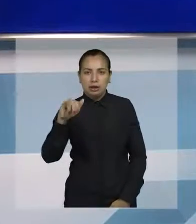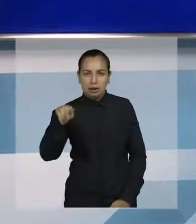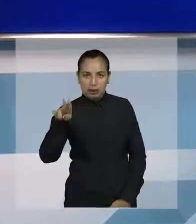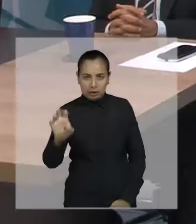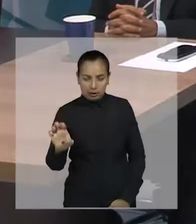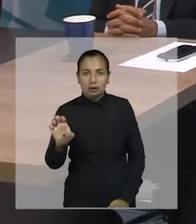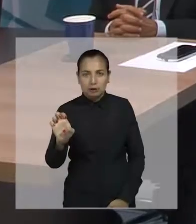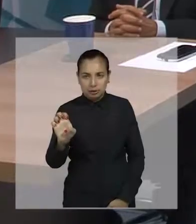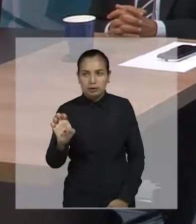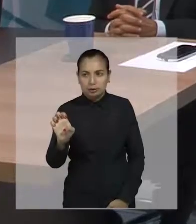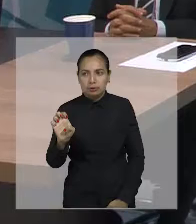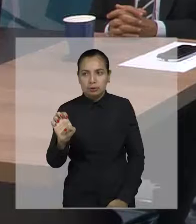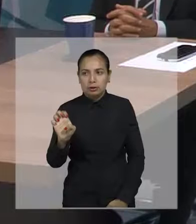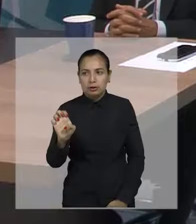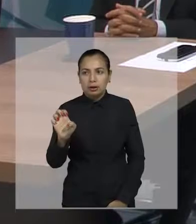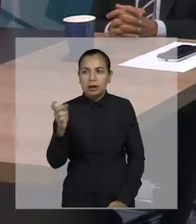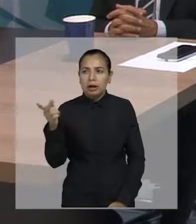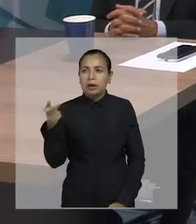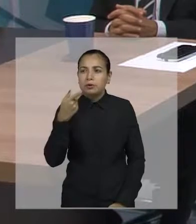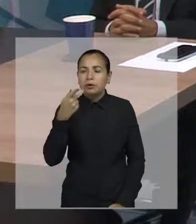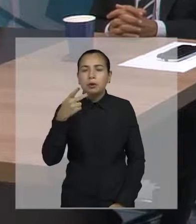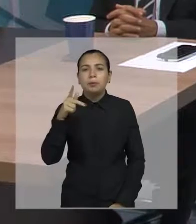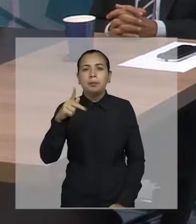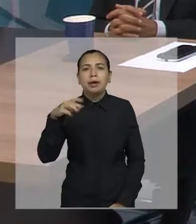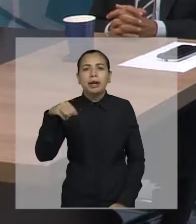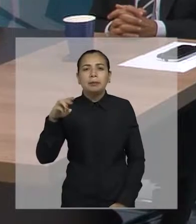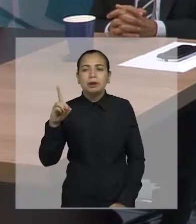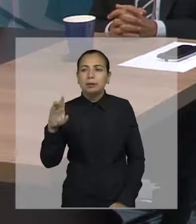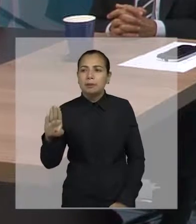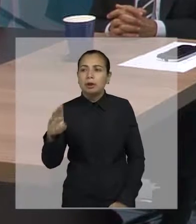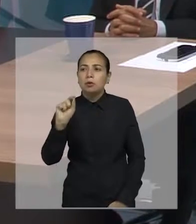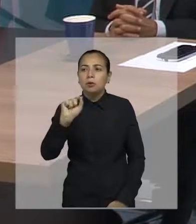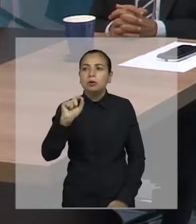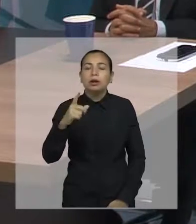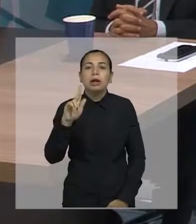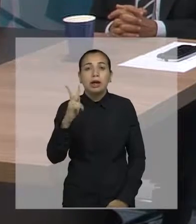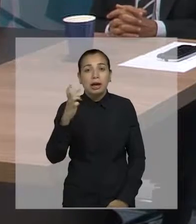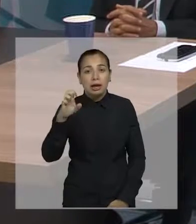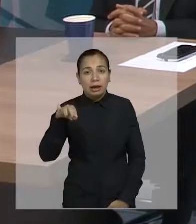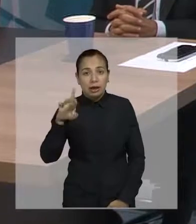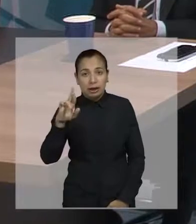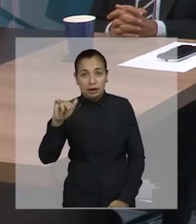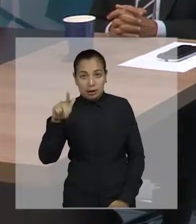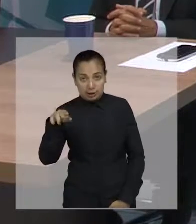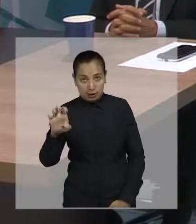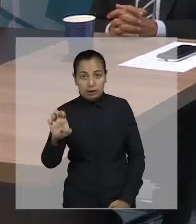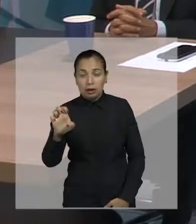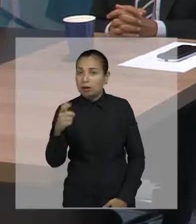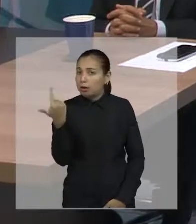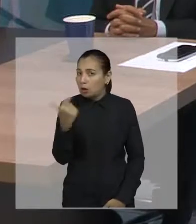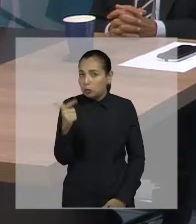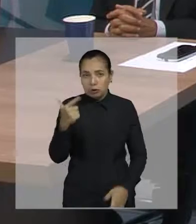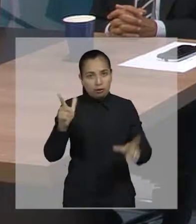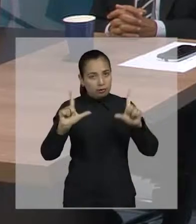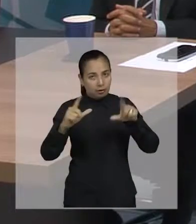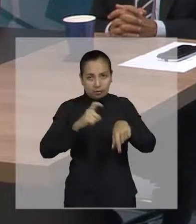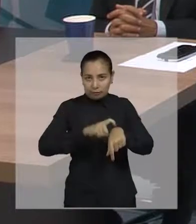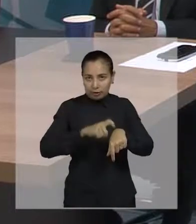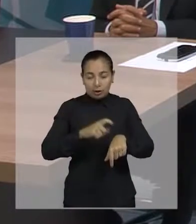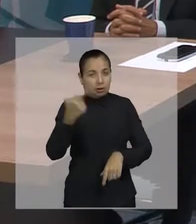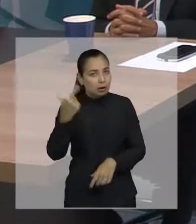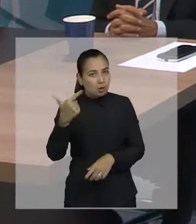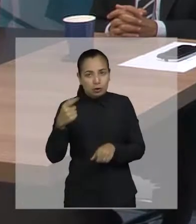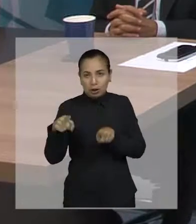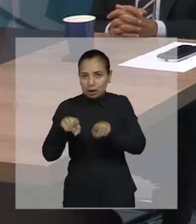MDB. Já que você mencionou aí o MDB, o Henrique Meirelles não tem tempo de TV, não tem aliança, não tem um governo